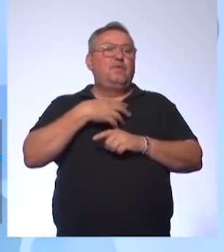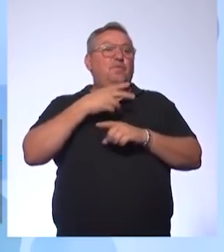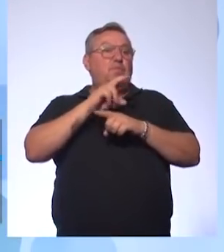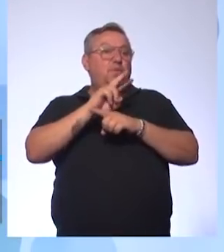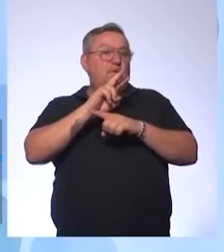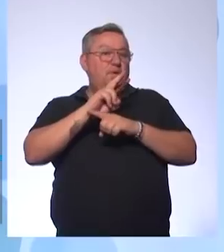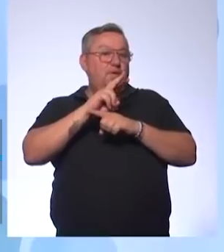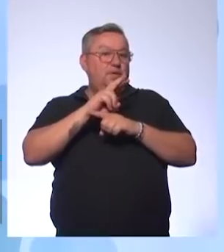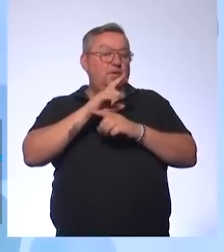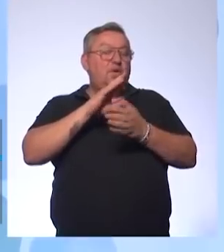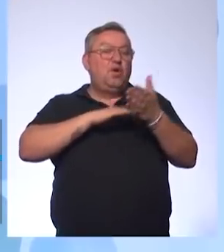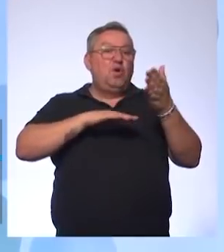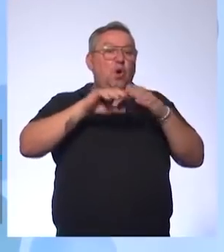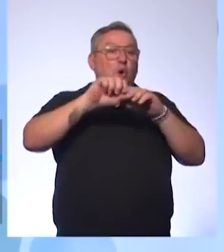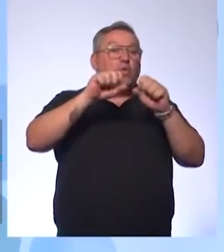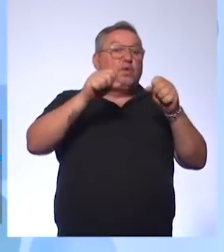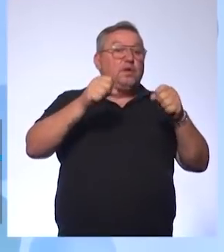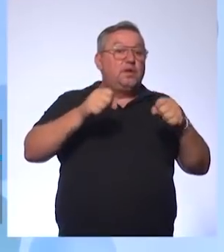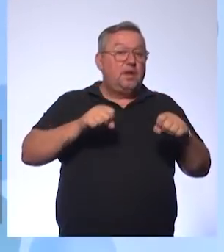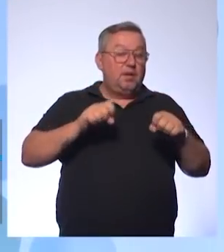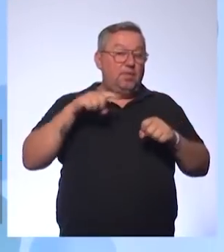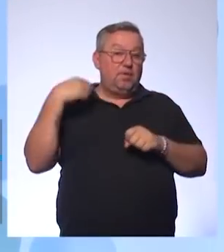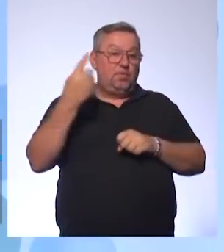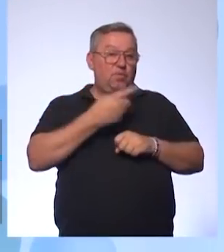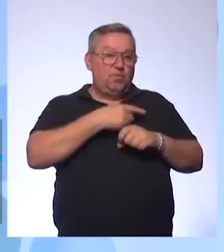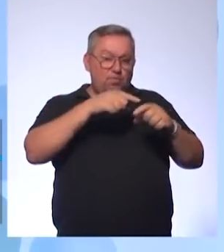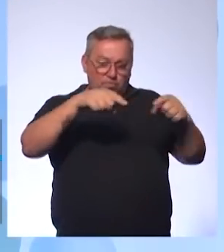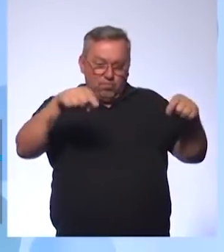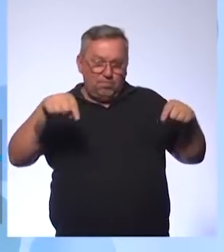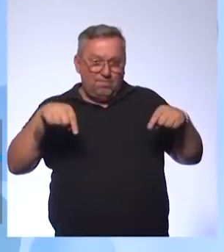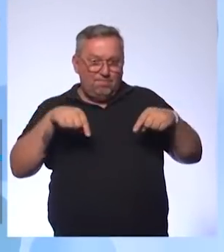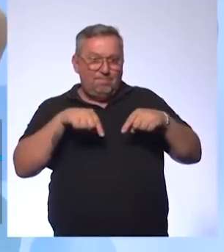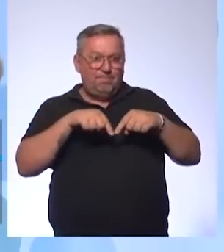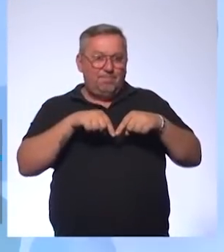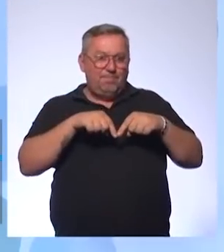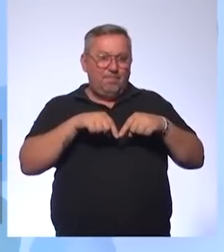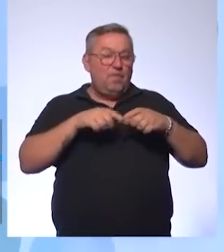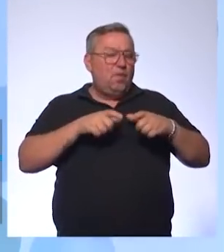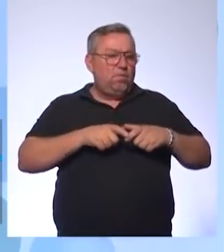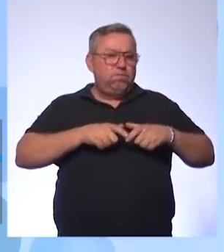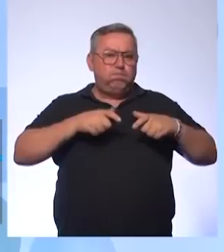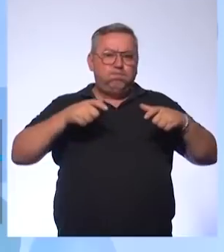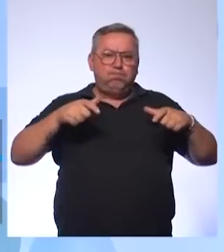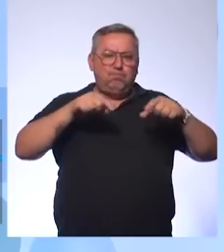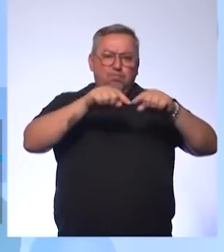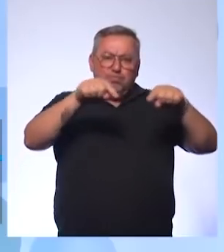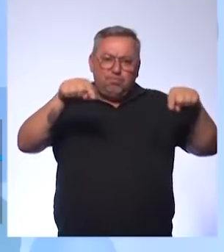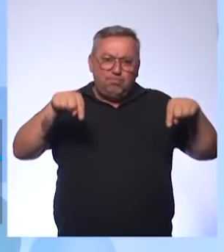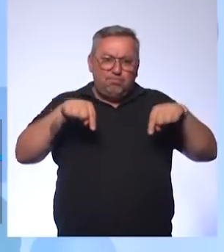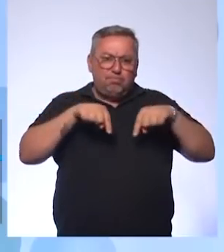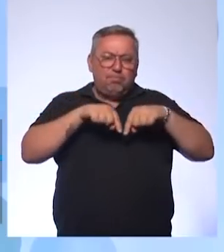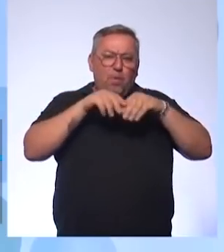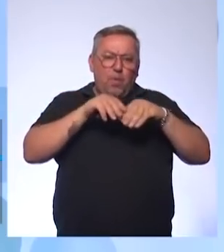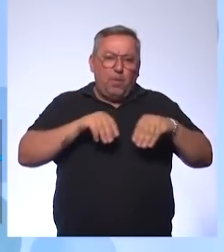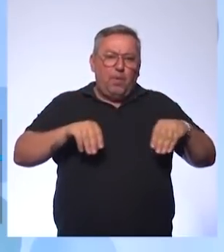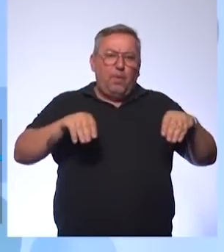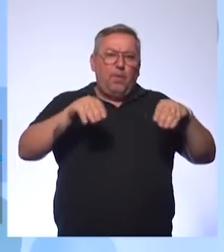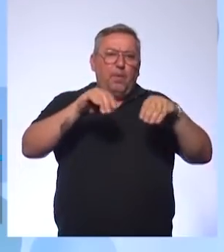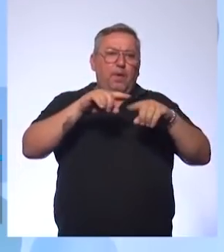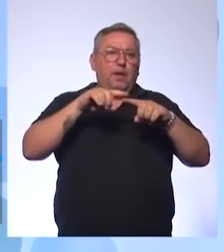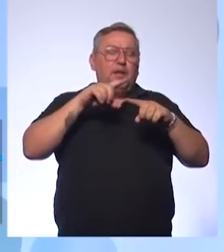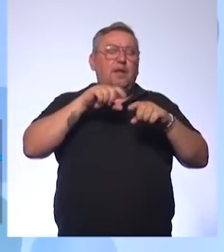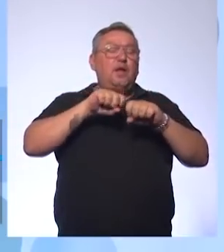proteção de todo o sistema, ali, de todo o nosso feudo. Está bem? O feudo são terras grandes, onde dentro desse feudo tem